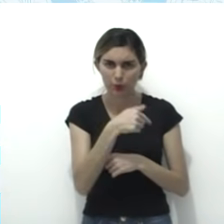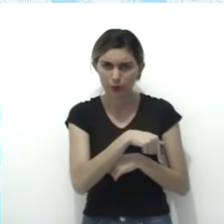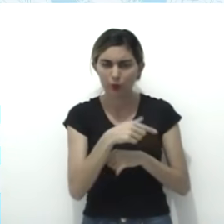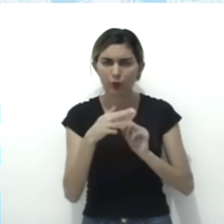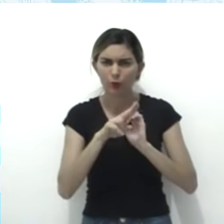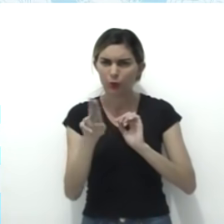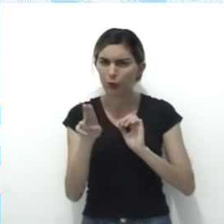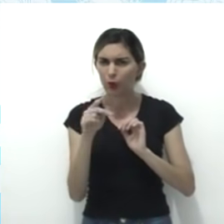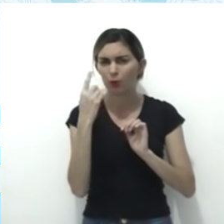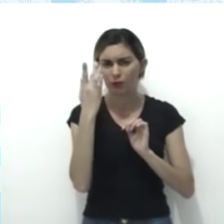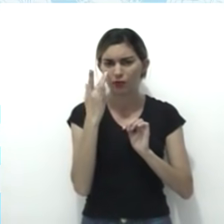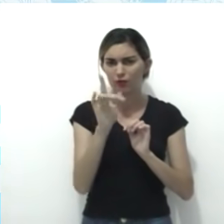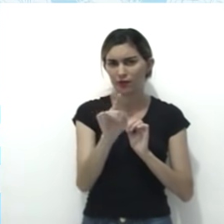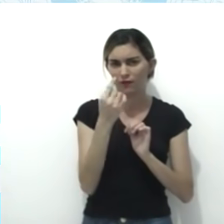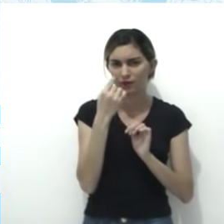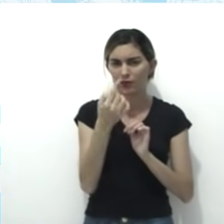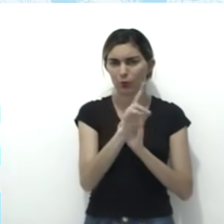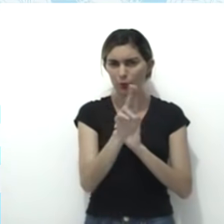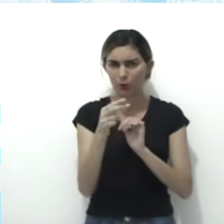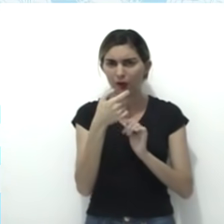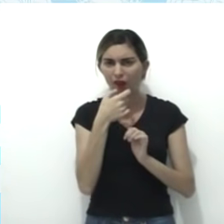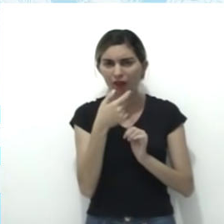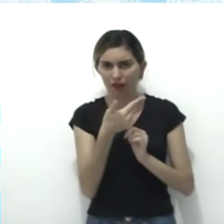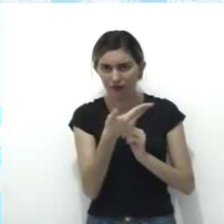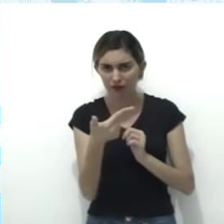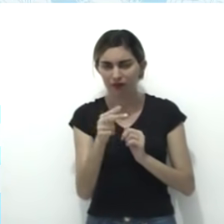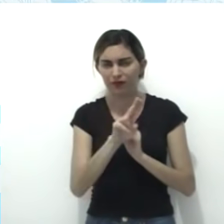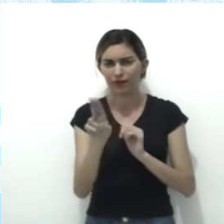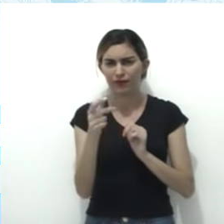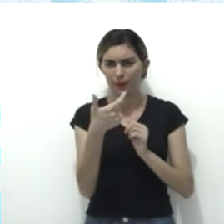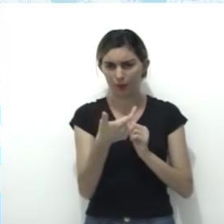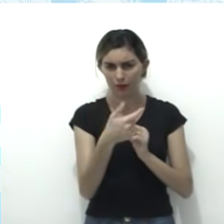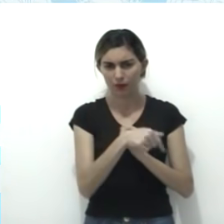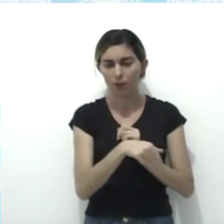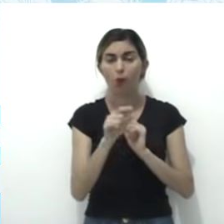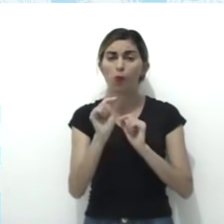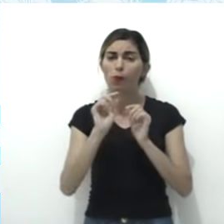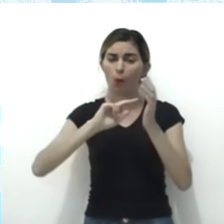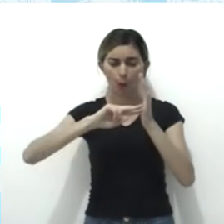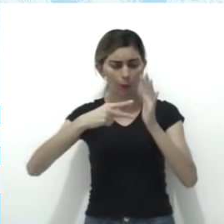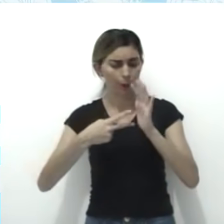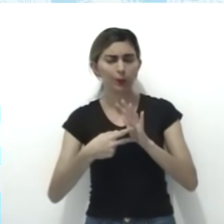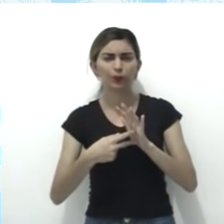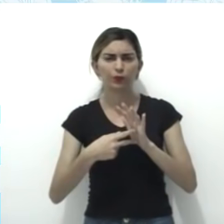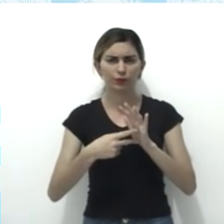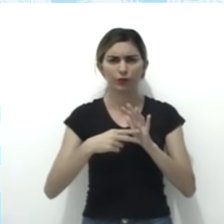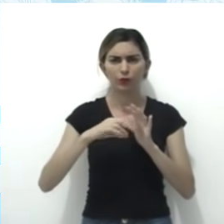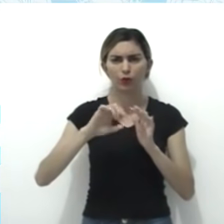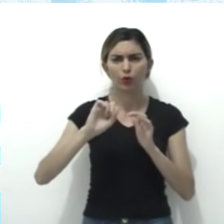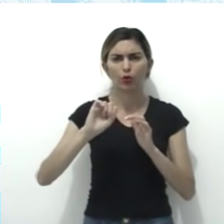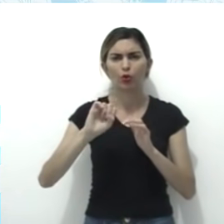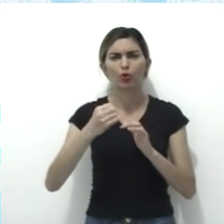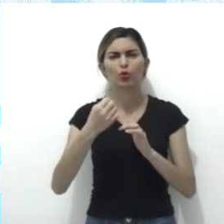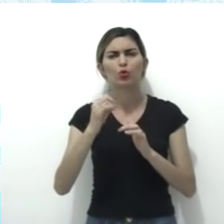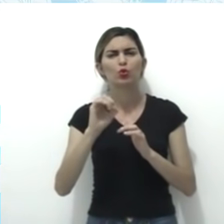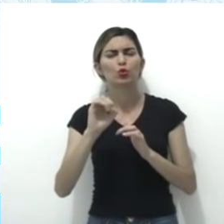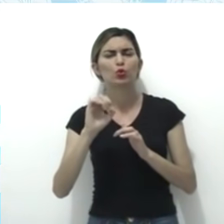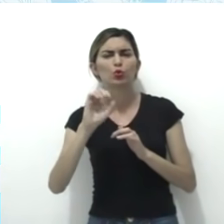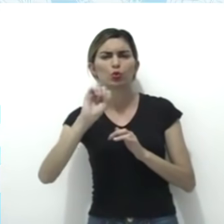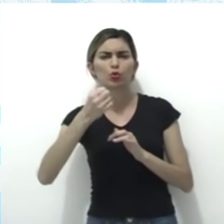não é difícil né acho que você já deve ter ouvido falar nesse nessa palavra então o que que significa